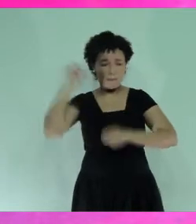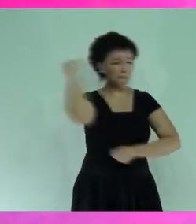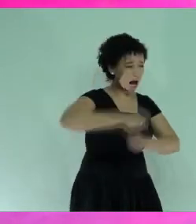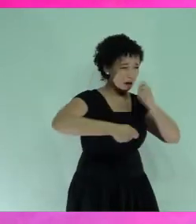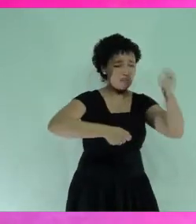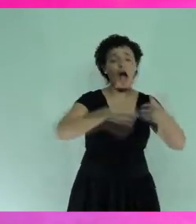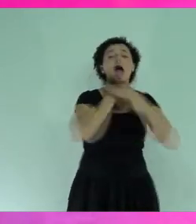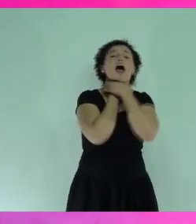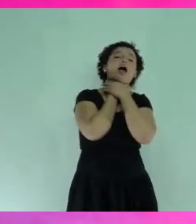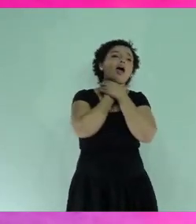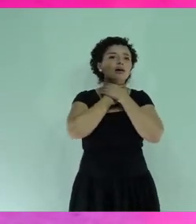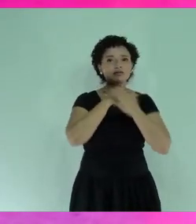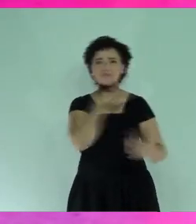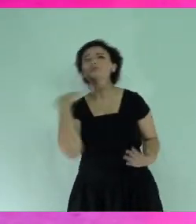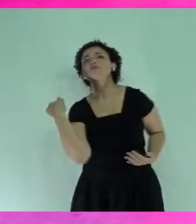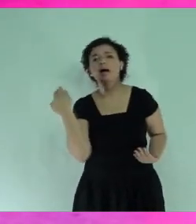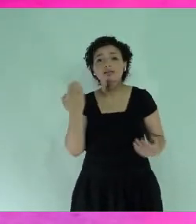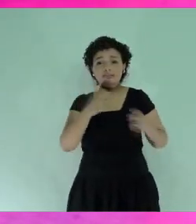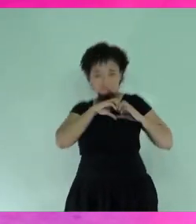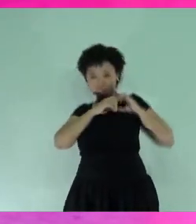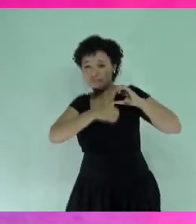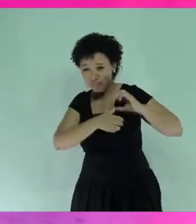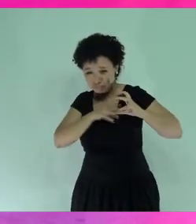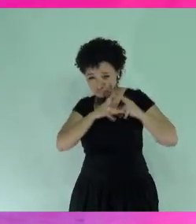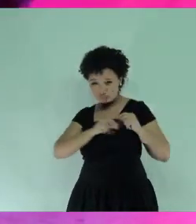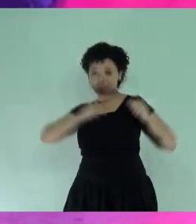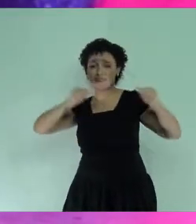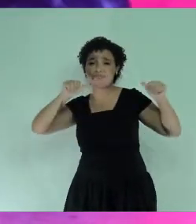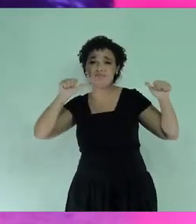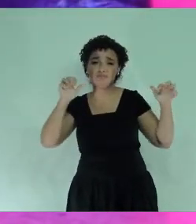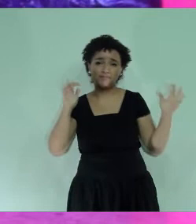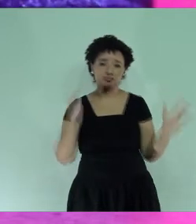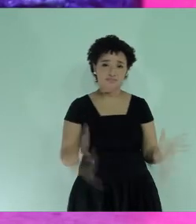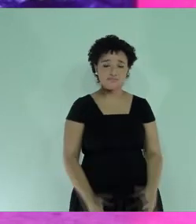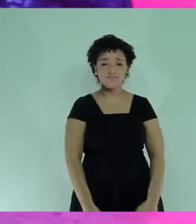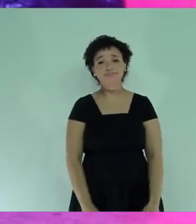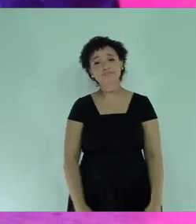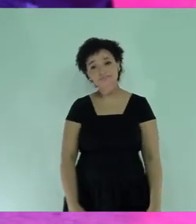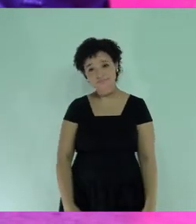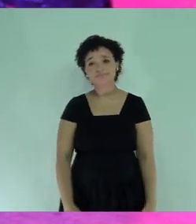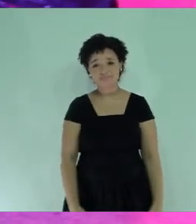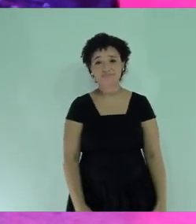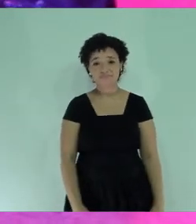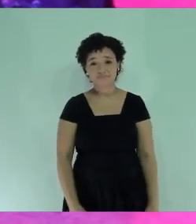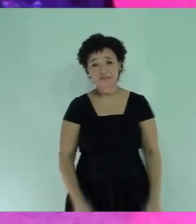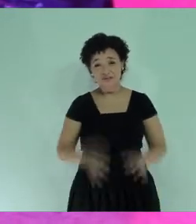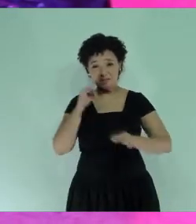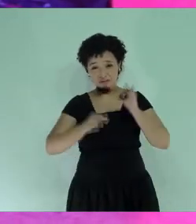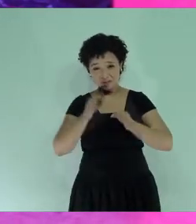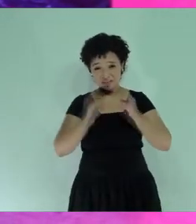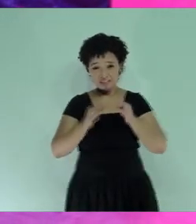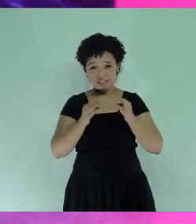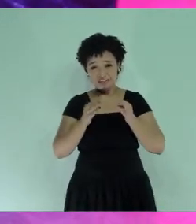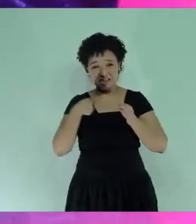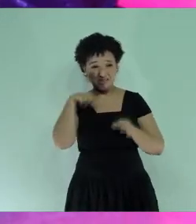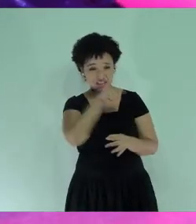pauladas, asfixia, arranca o coração, me despedaça. E mesmo assim, a culpa é sempre da